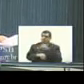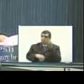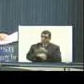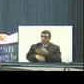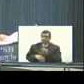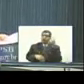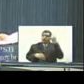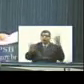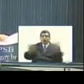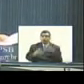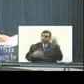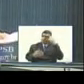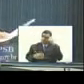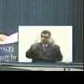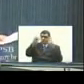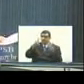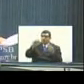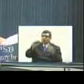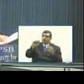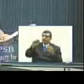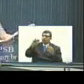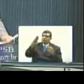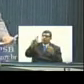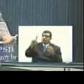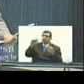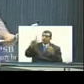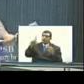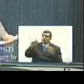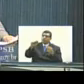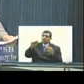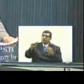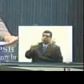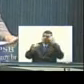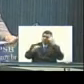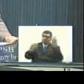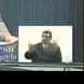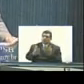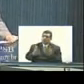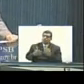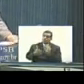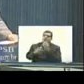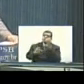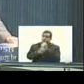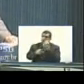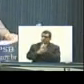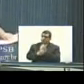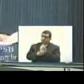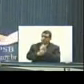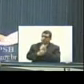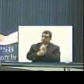imagine Deputado abdalafrach Imagine se nas suas contas domésticas